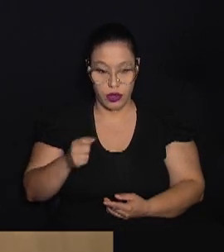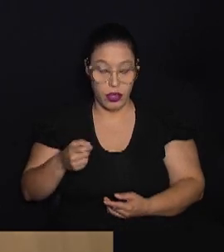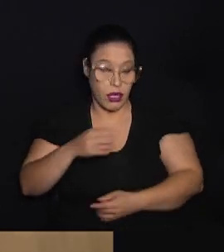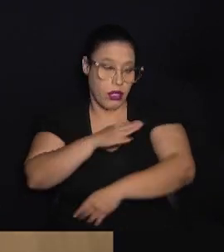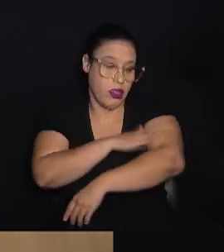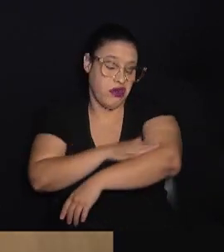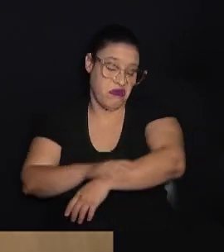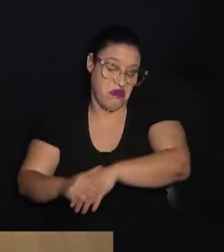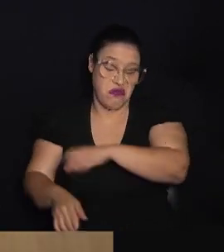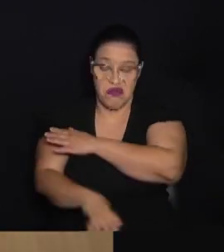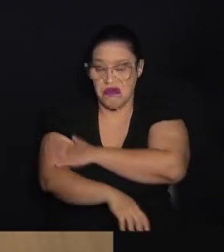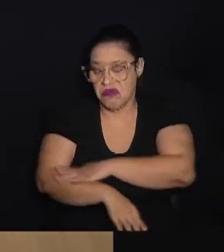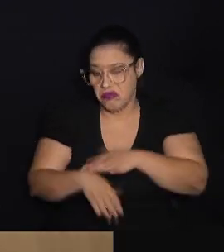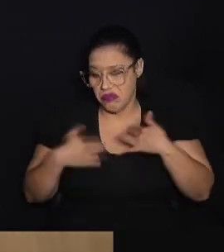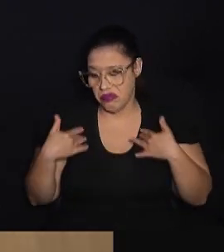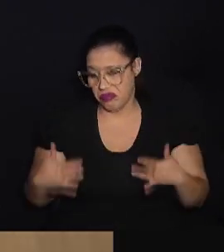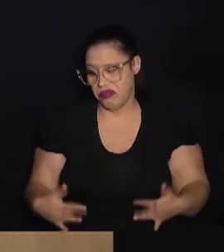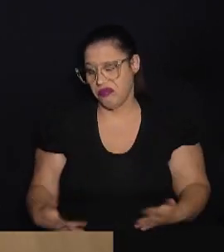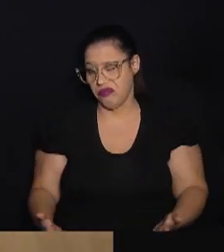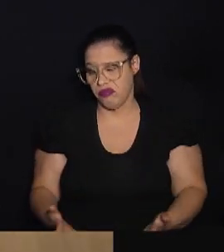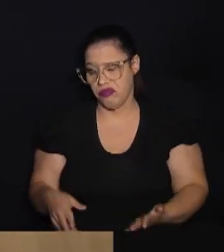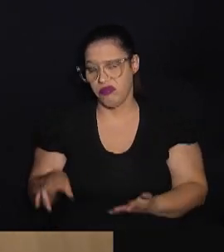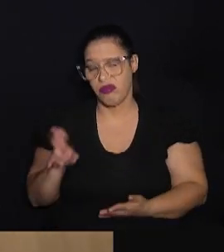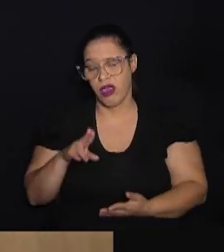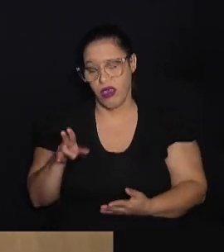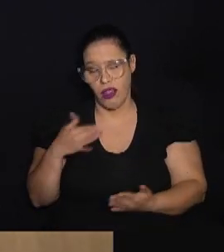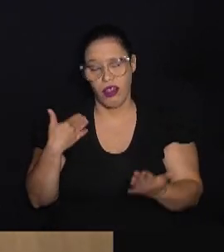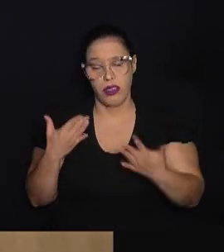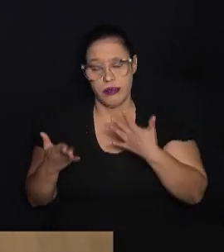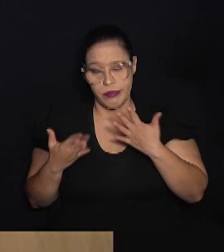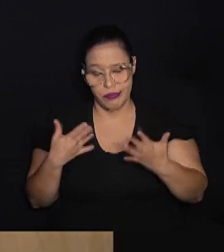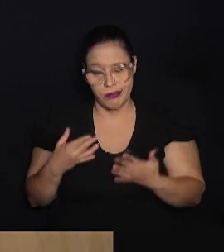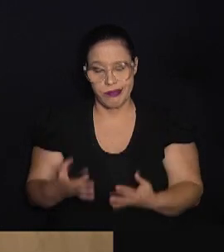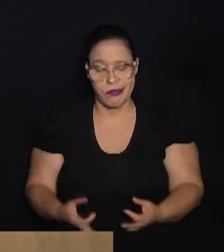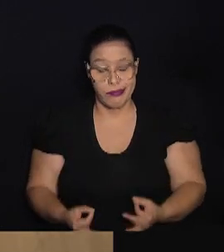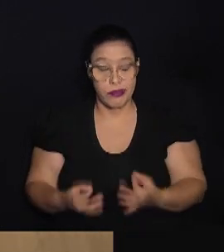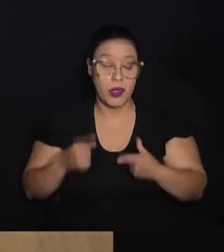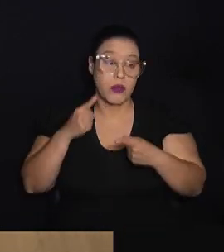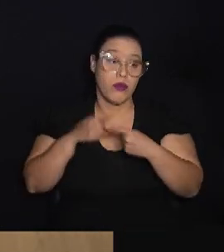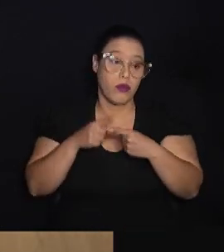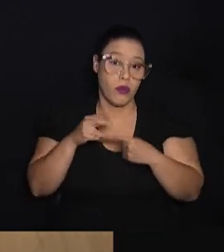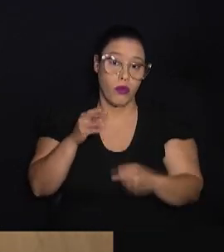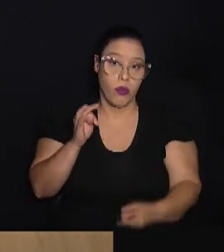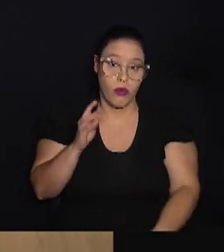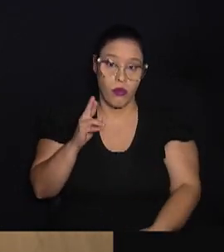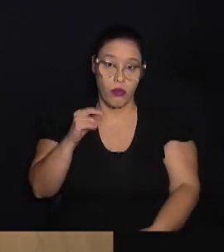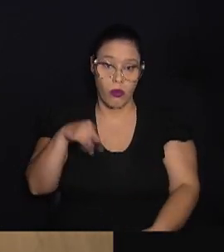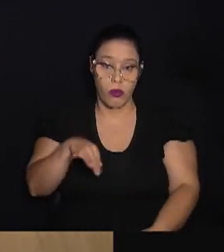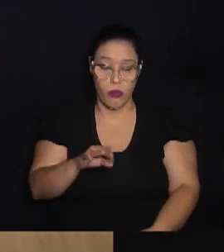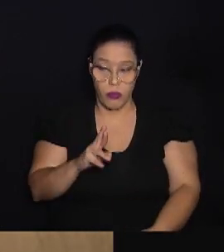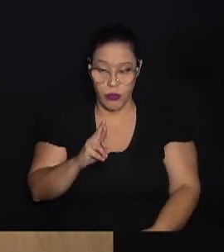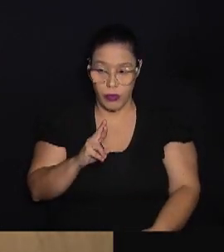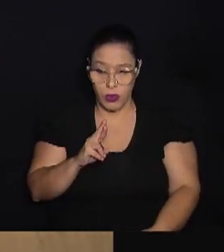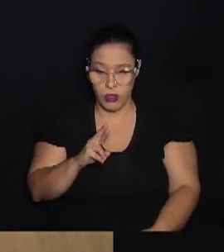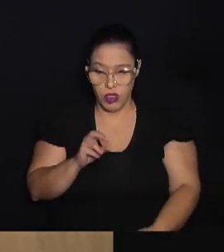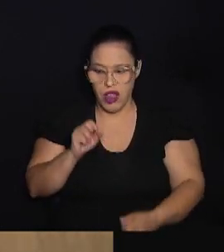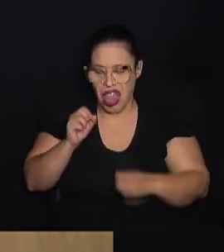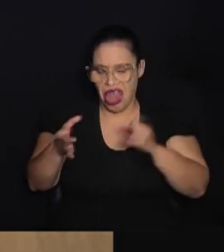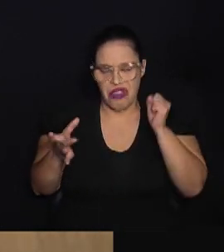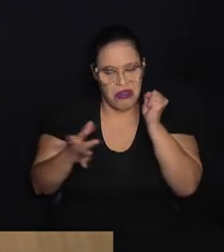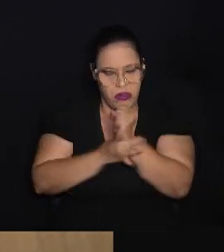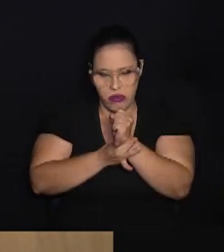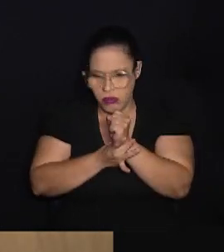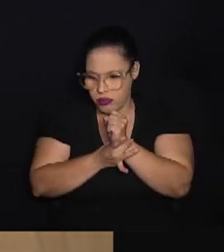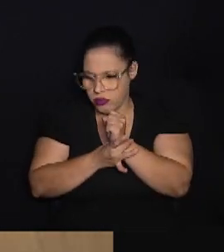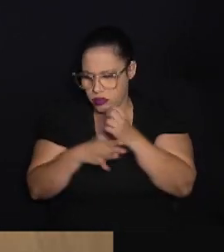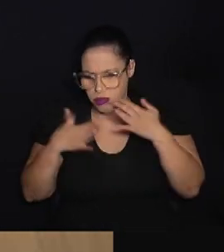estéticos, podem estar associados ao risco de desenvolver tumor. Por quê? Porque primeiro que você não tem essa segurança, o corpo